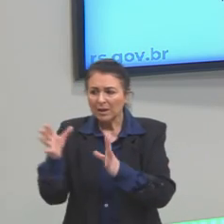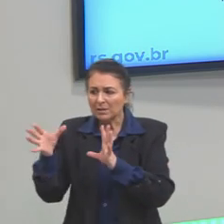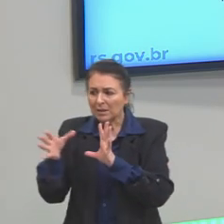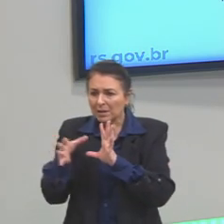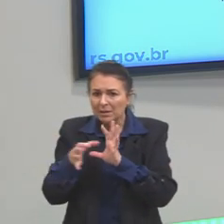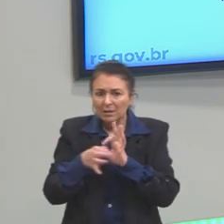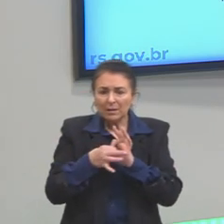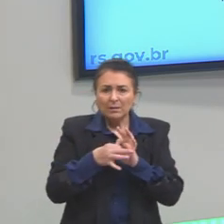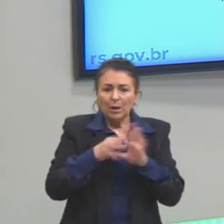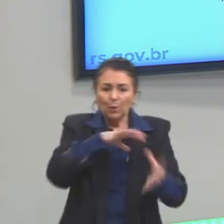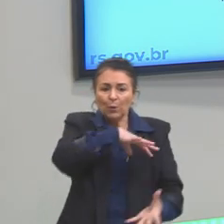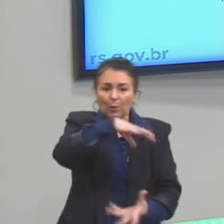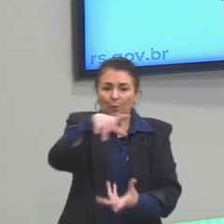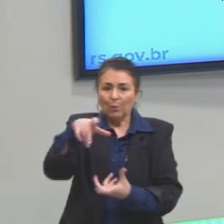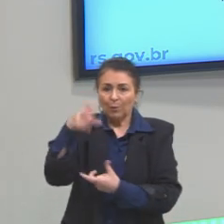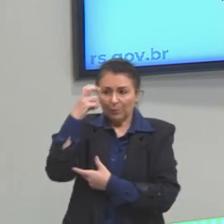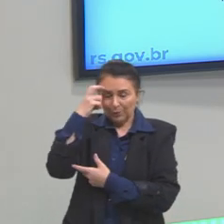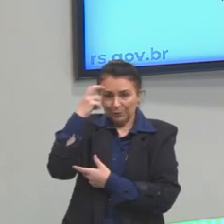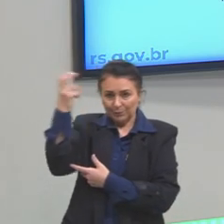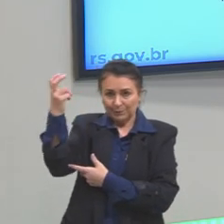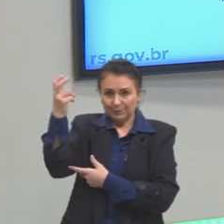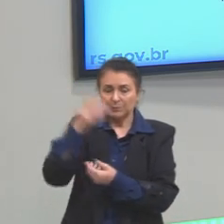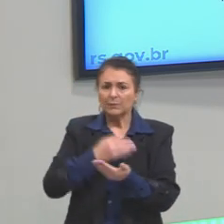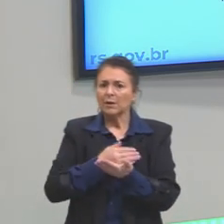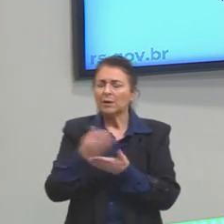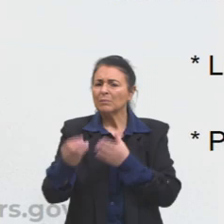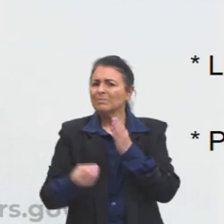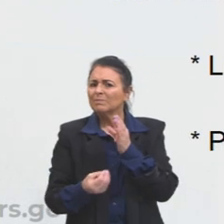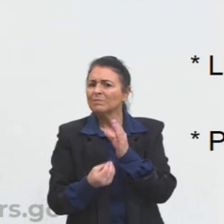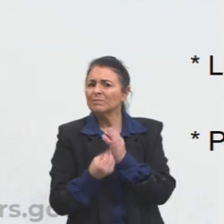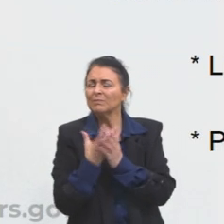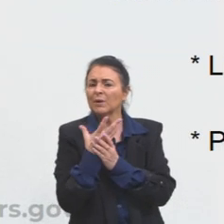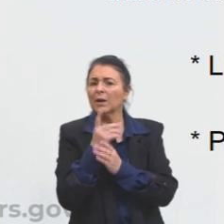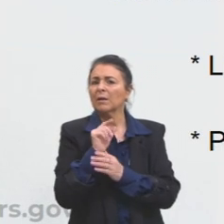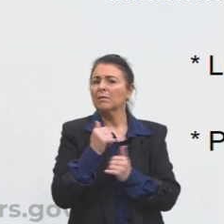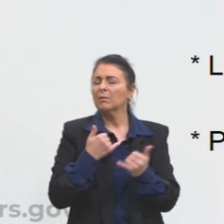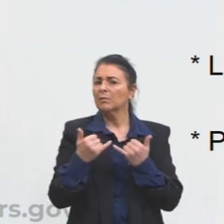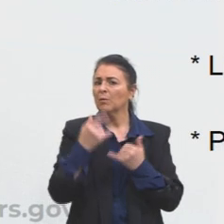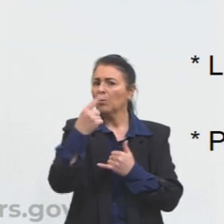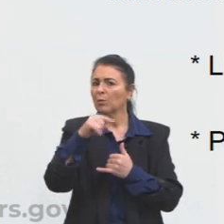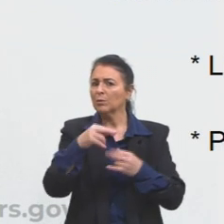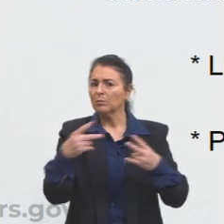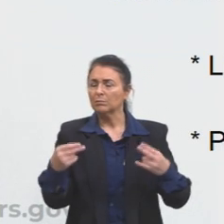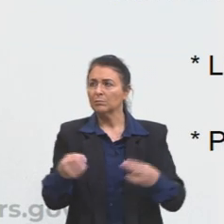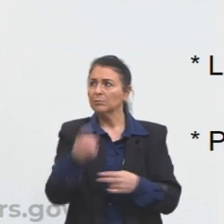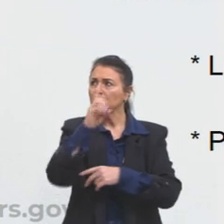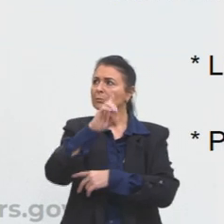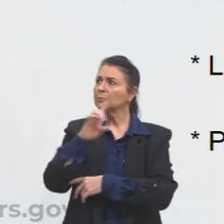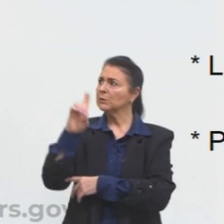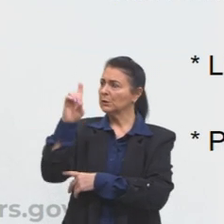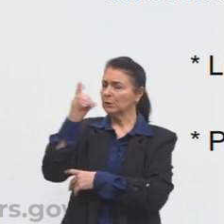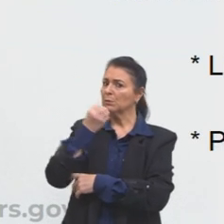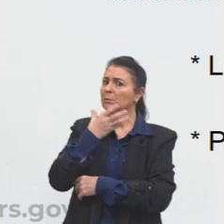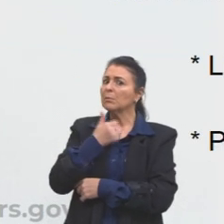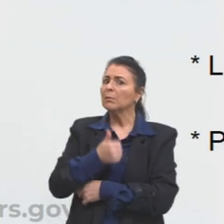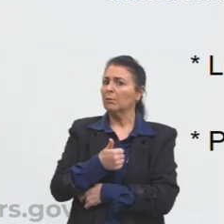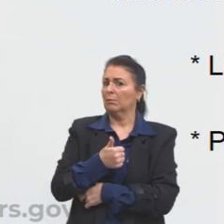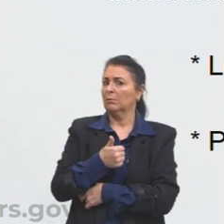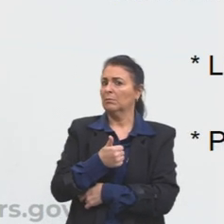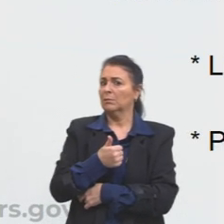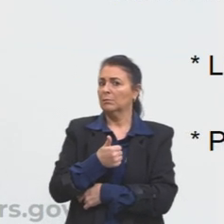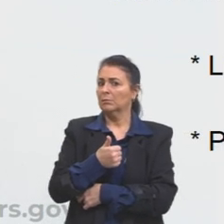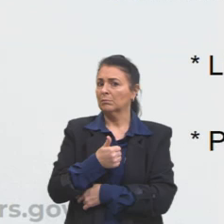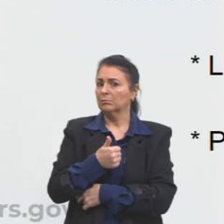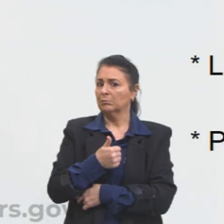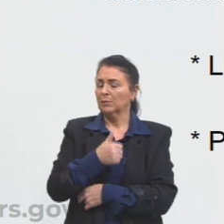inteligível e olha só a isso hoje algumas coisas né Por exemplo se Deus é bom né se Deus é bom esse